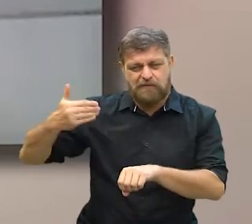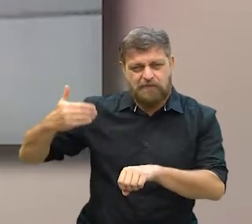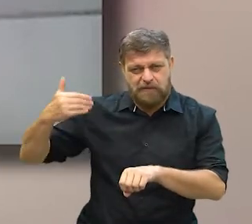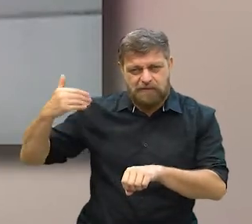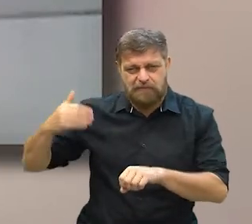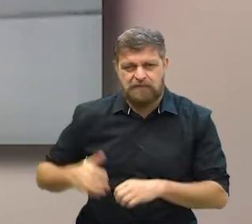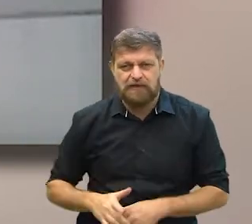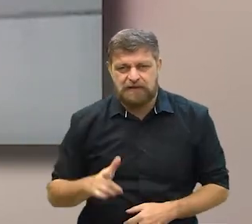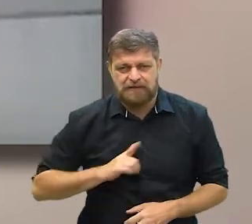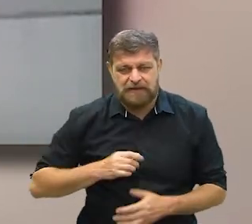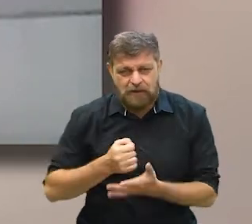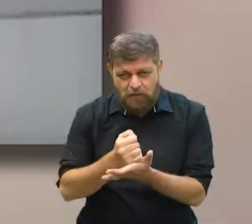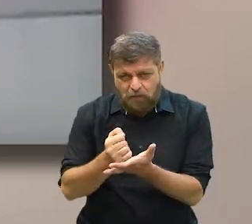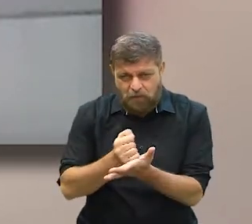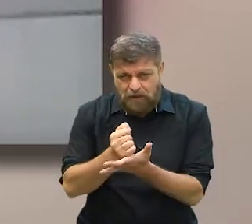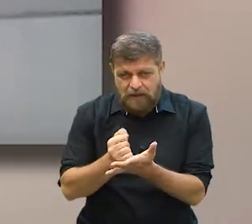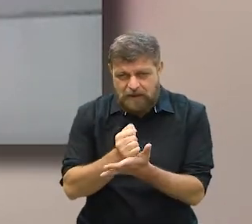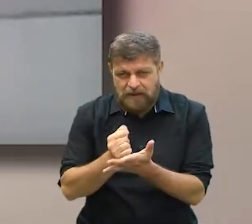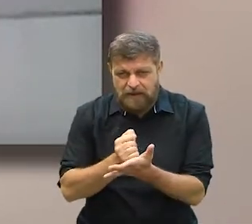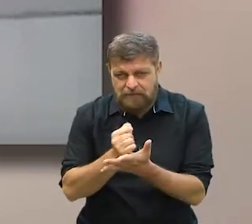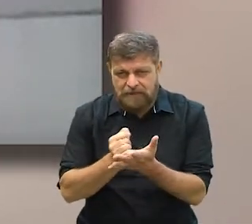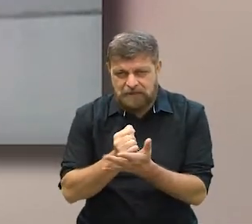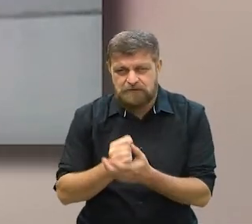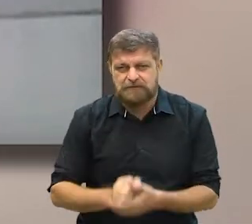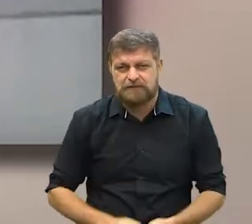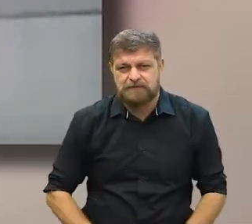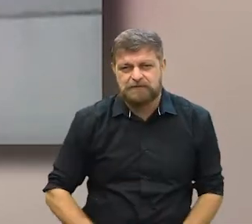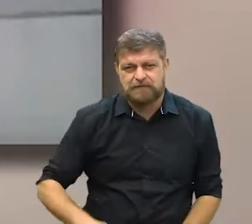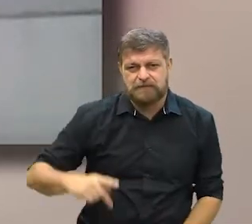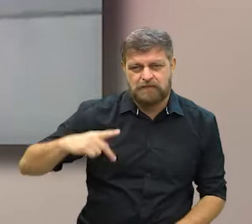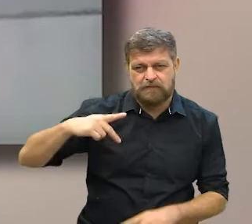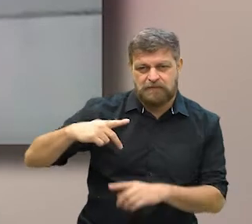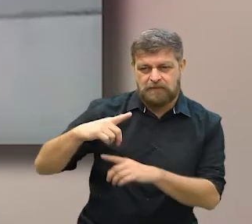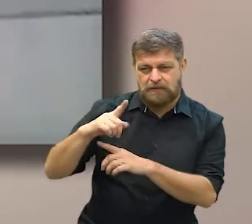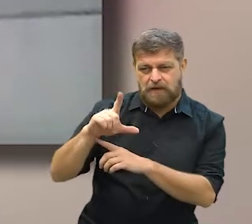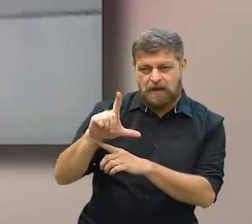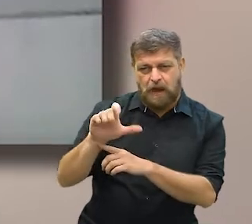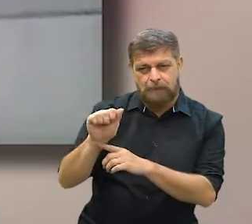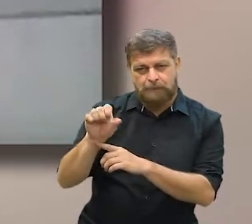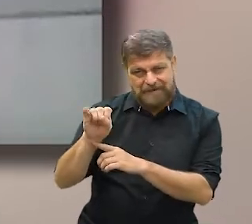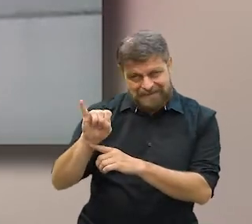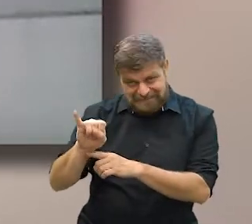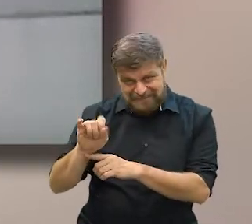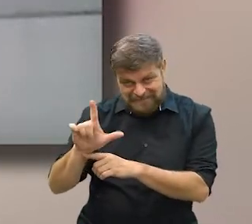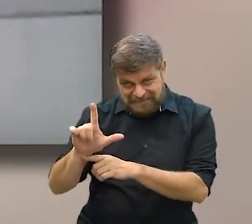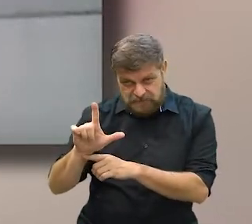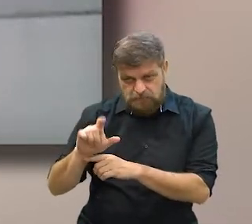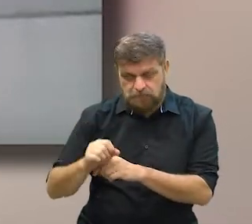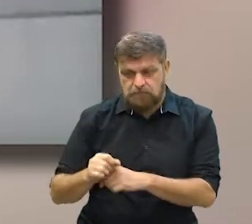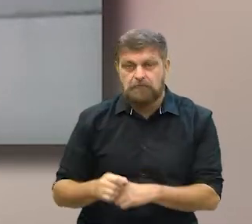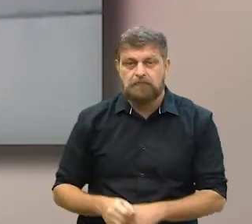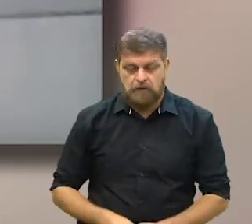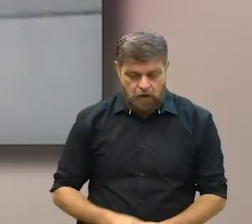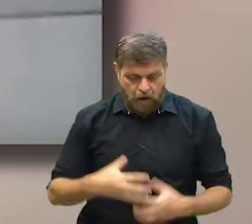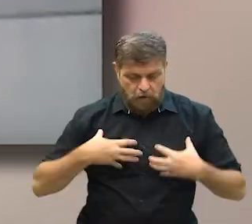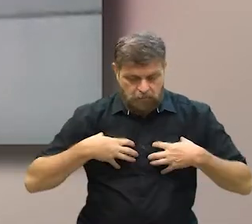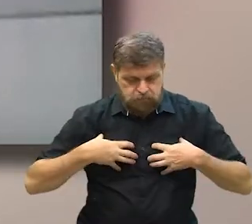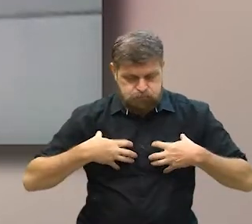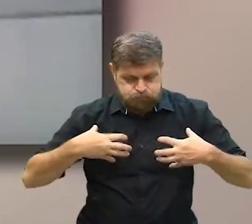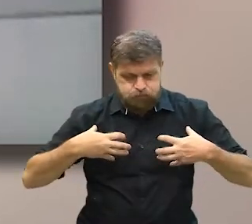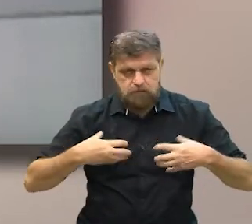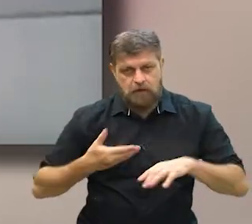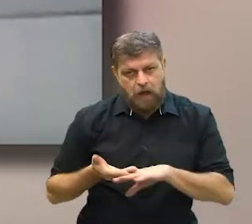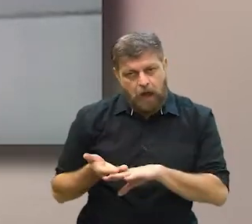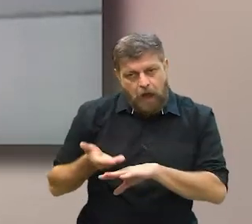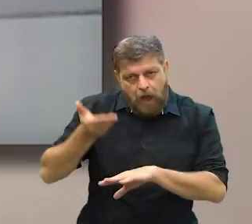Tem vários, né? A gente usou durante muito tempo a metoclopramida, que é o famoso Plasil.